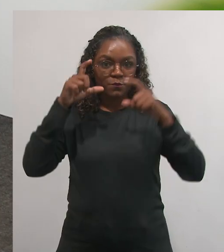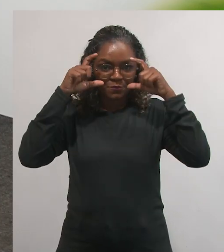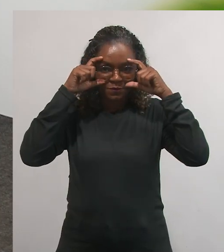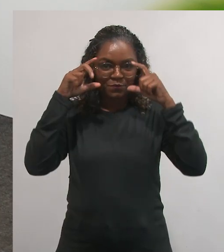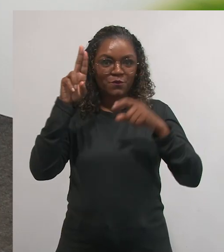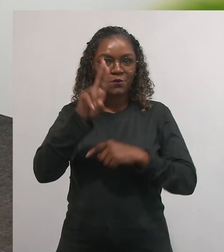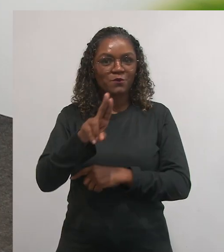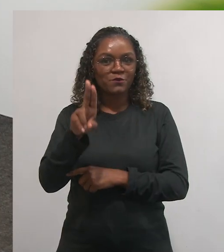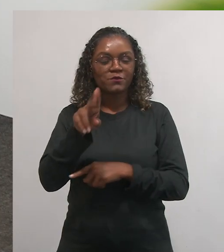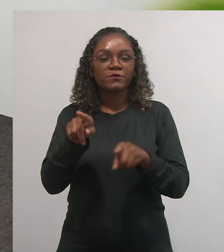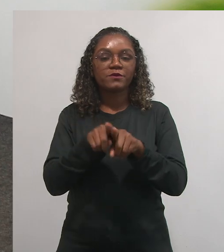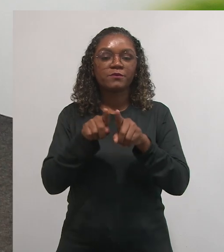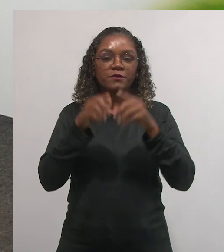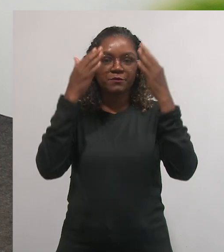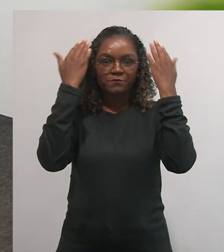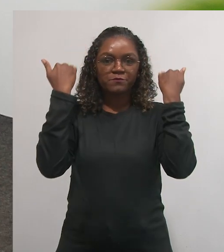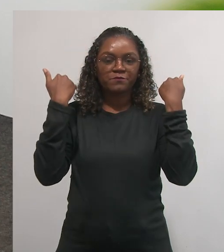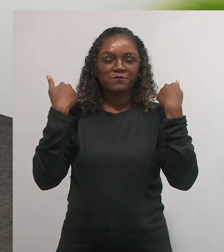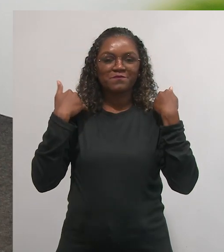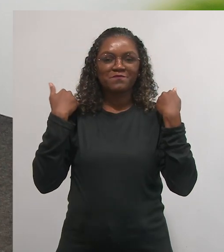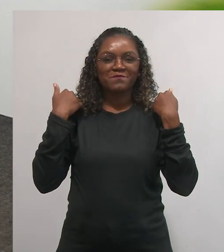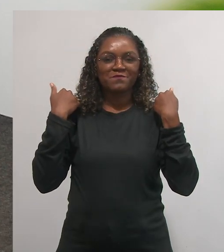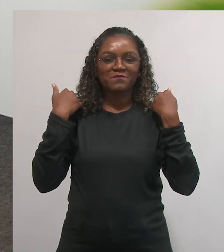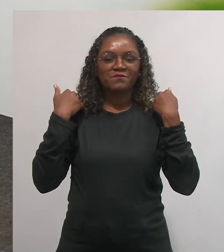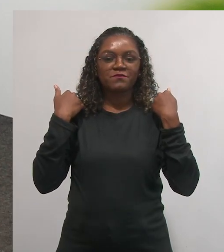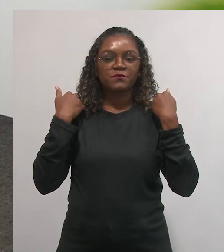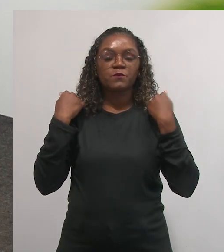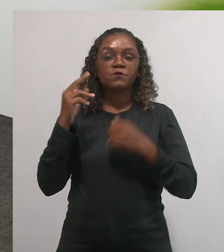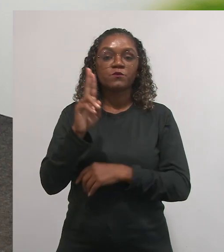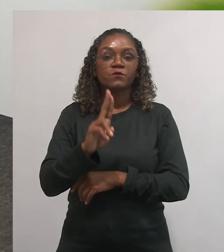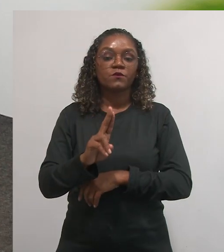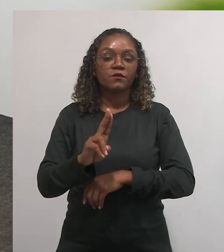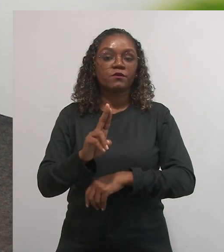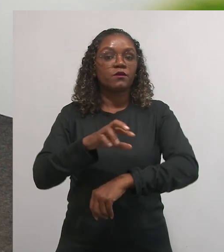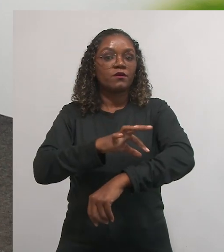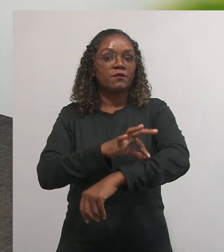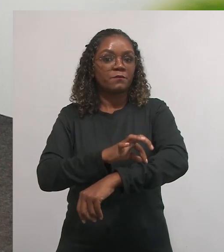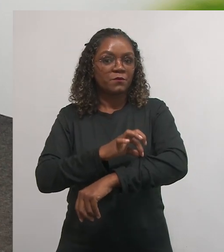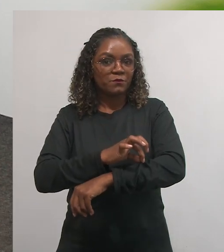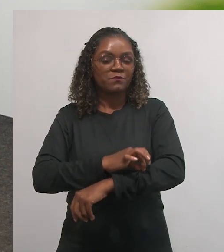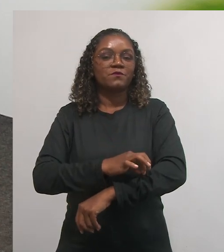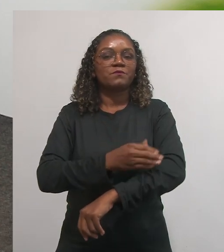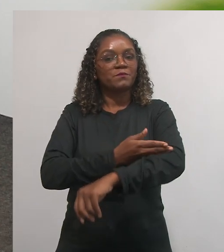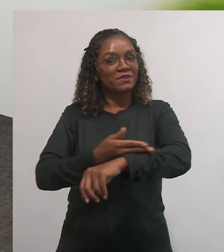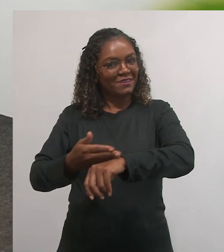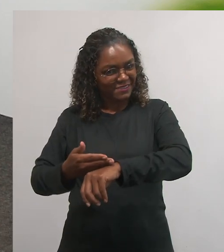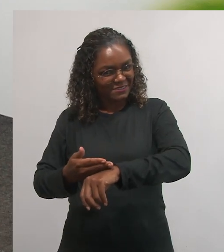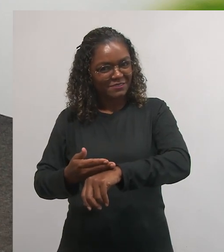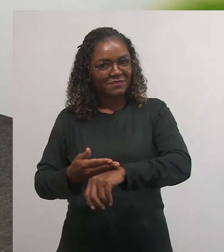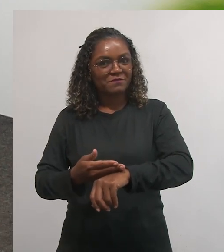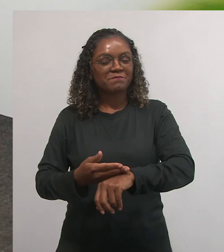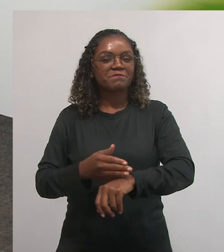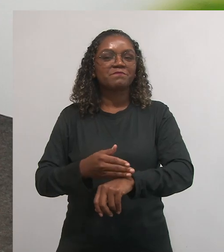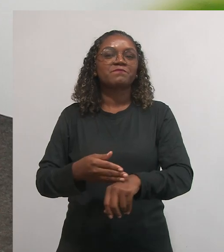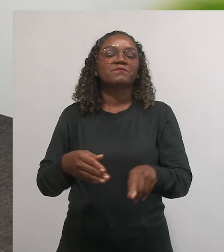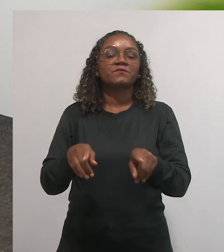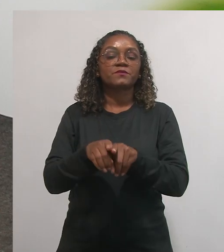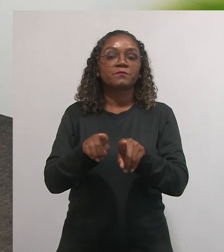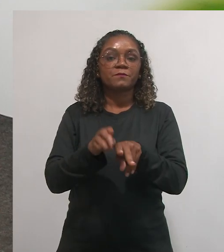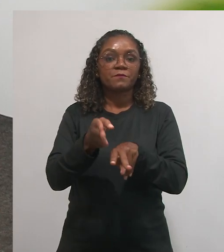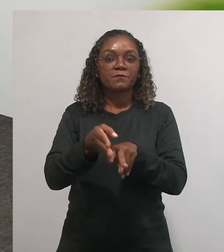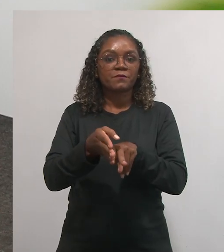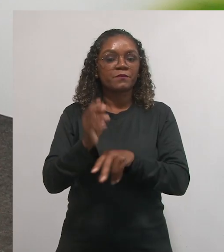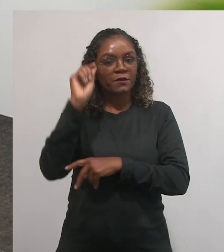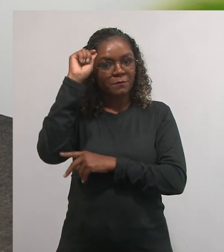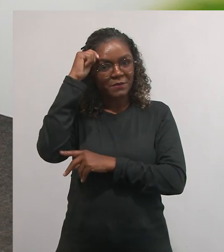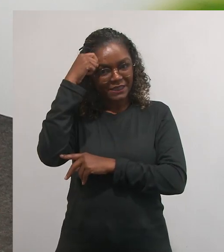óculos tenho cabelo curto na altura dos ombros estou usando uma blusa branca e uma camisa